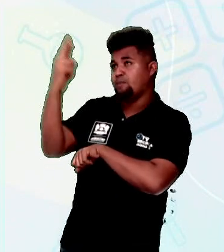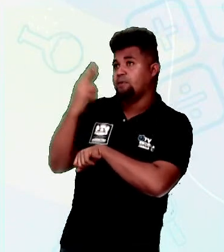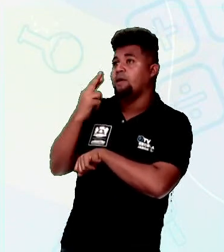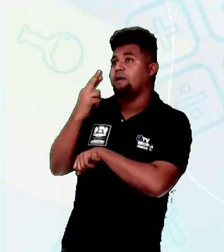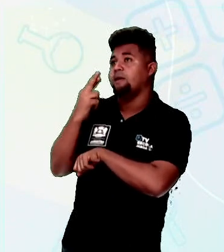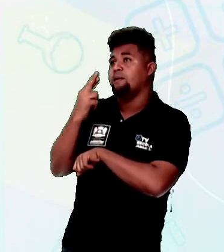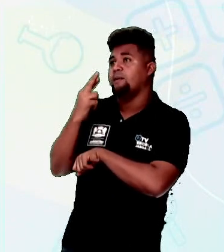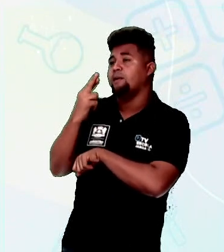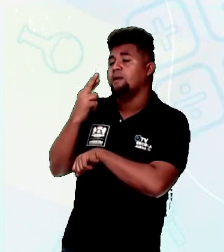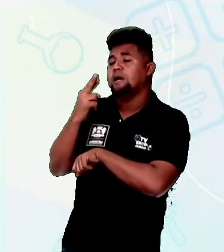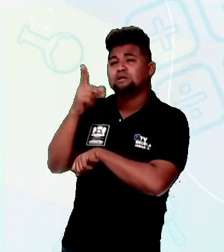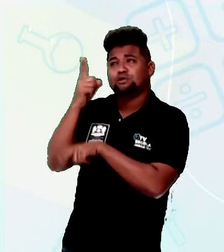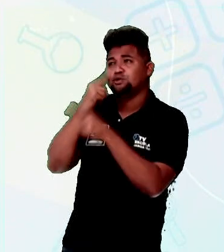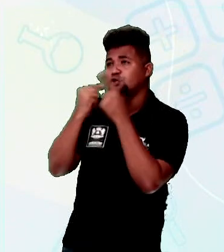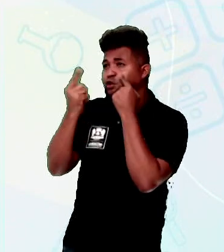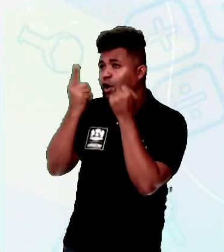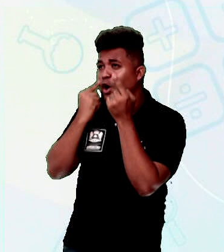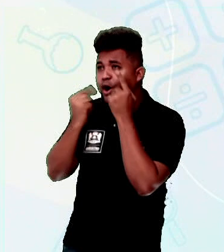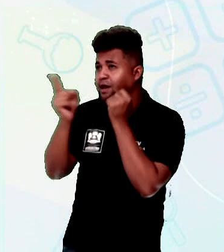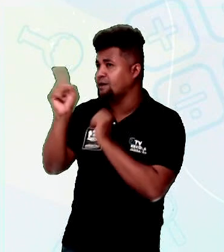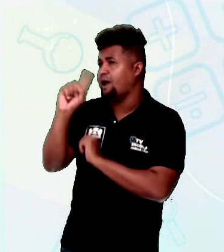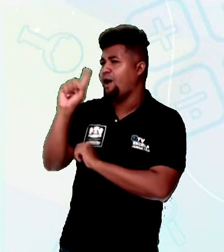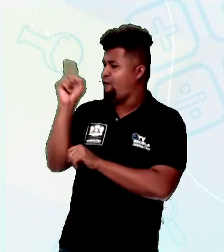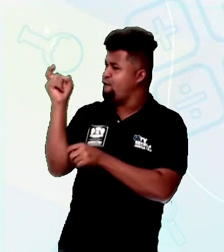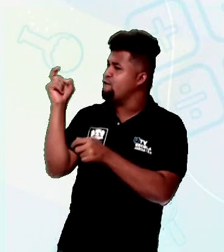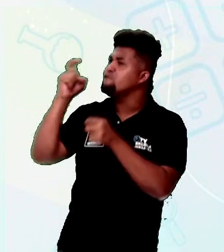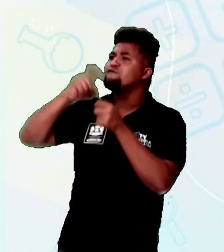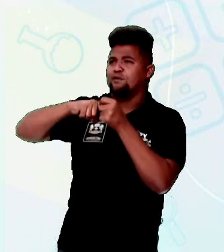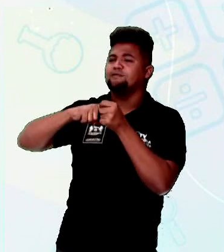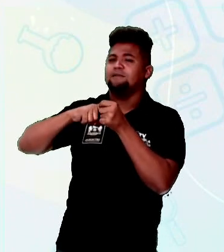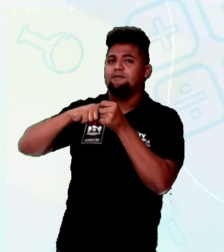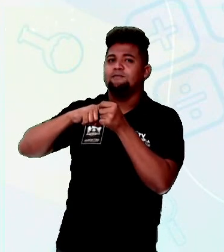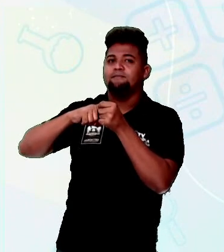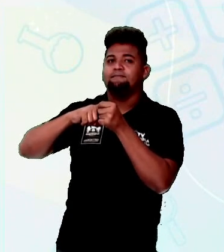lá: Não chore que eu vou voltar.